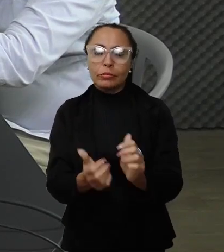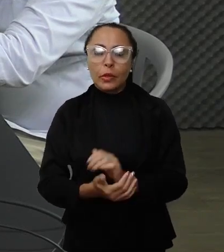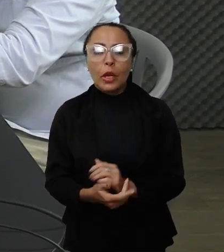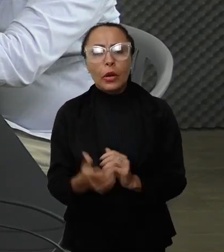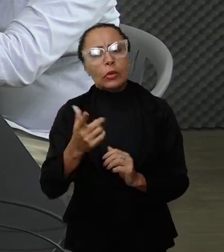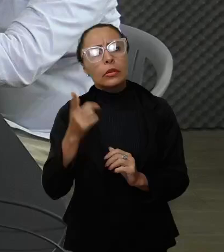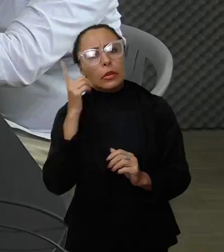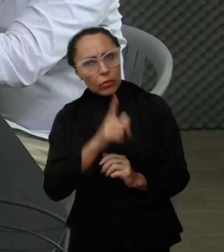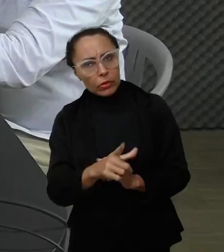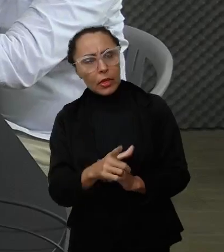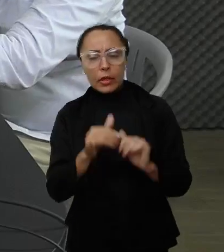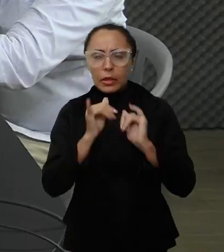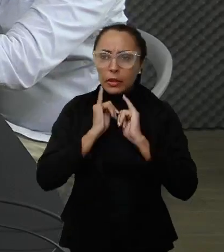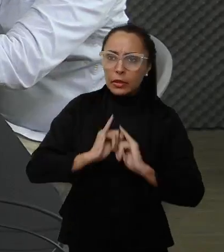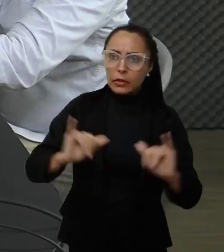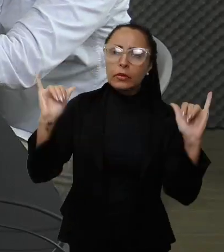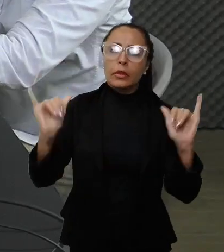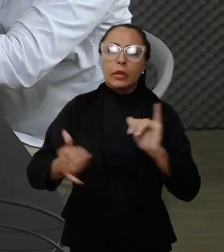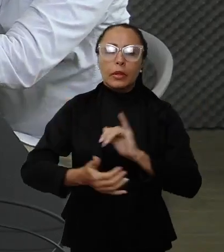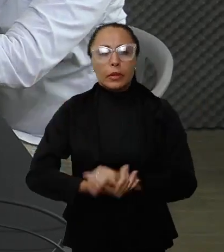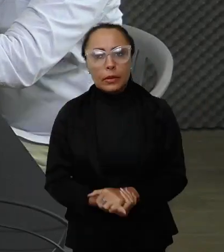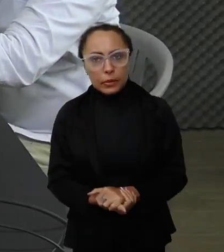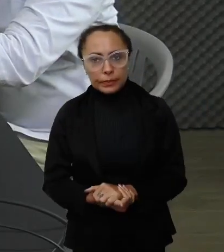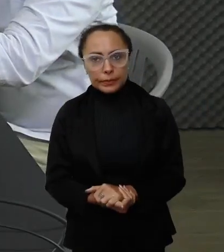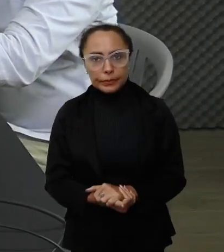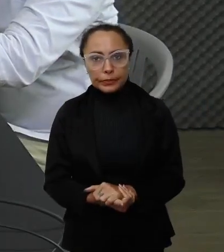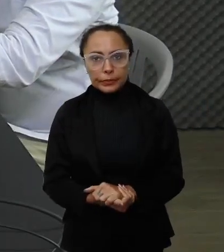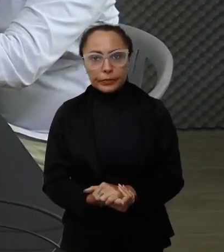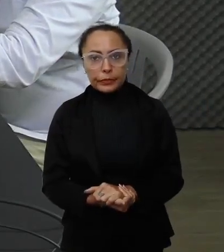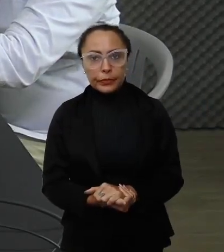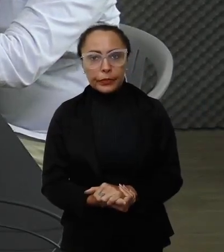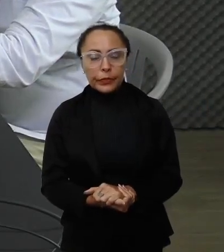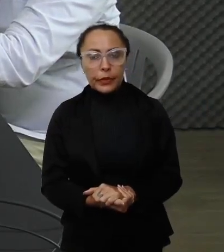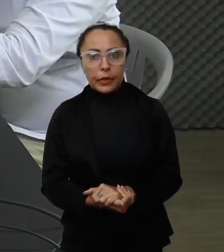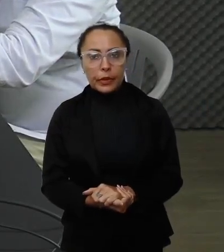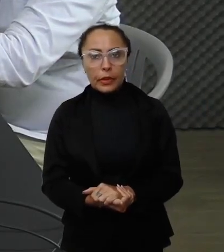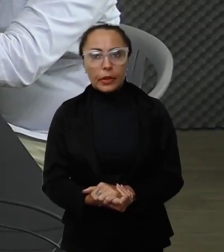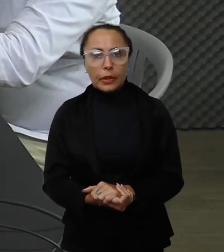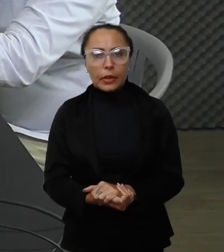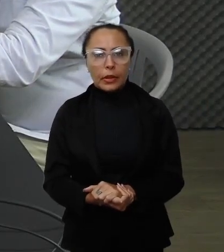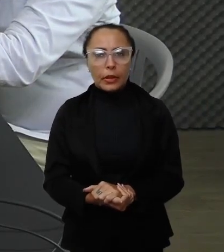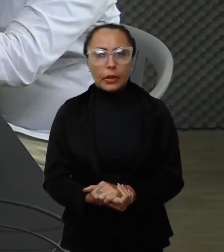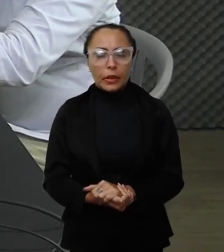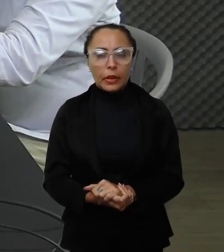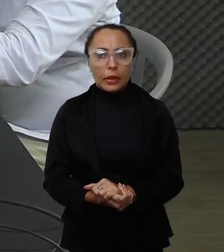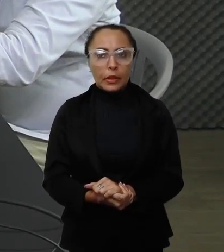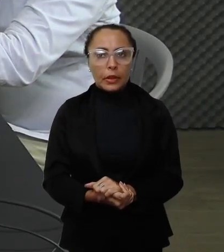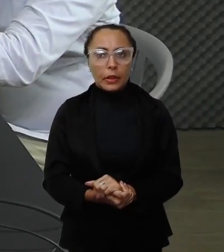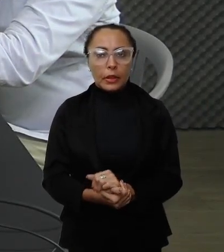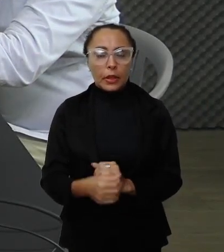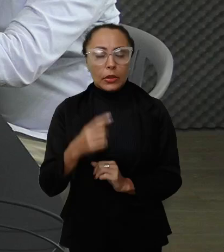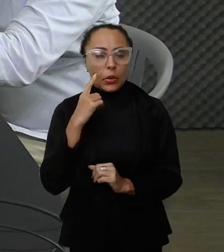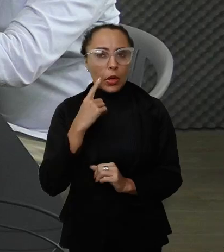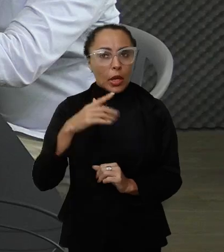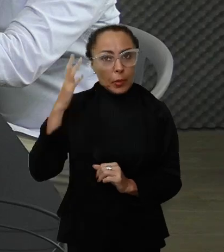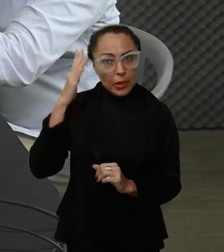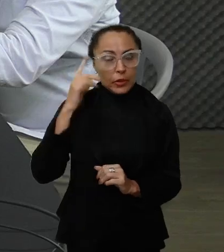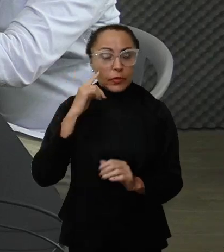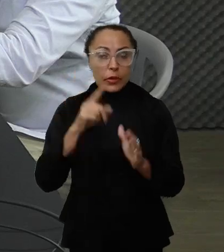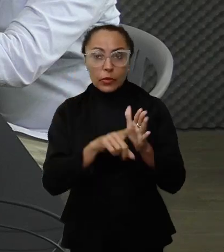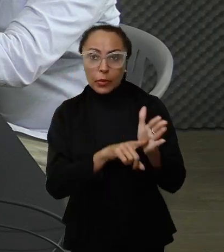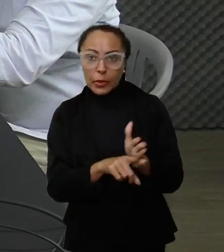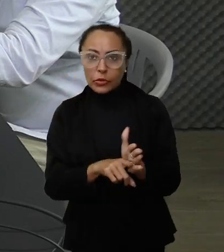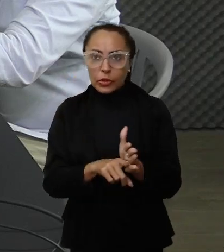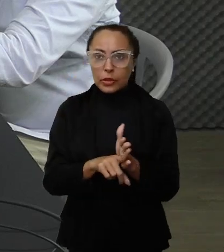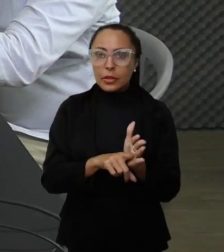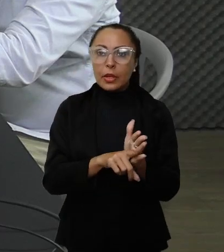consegue comunicar. Já tem gente com bilhões de seguidores? Tem. Se você tu achas que não tem, tu imaginas aí. Faz uma pesquisa. Eu não